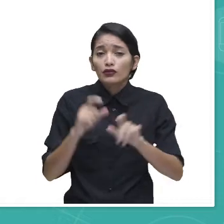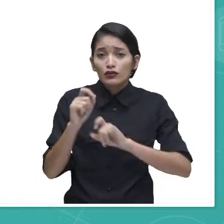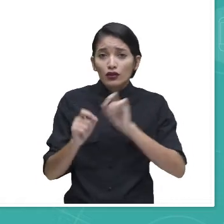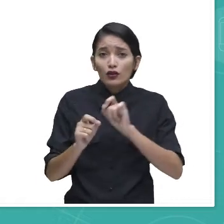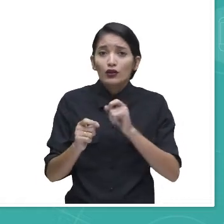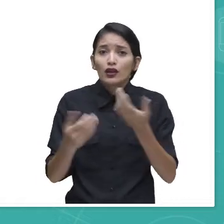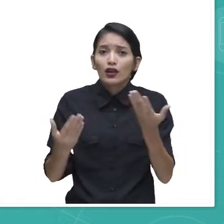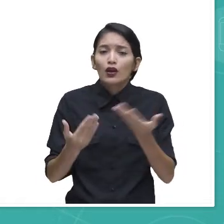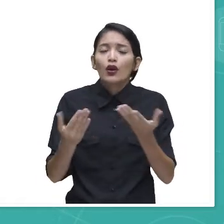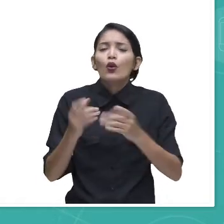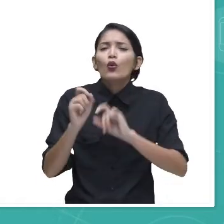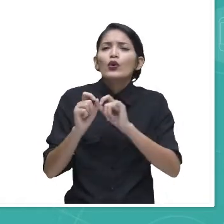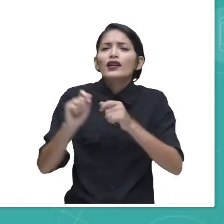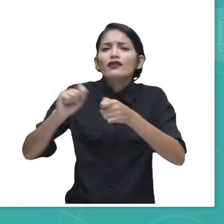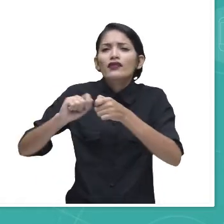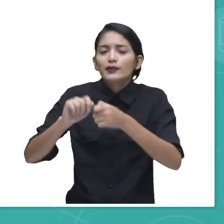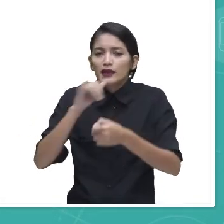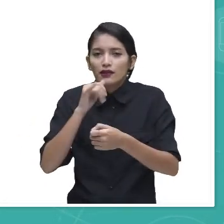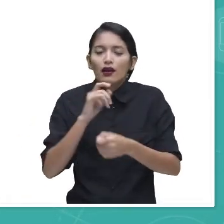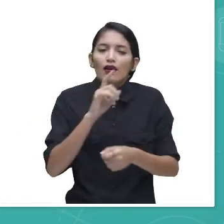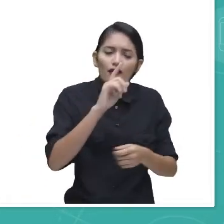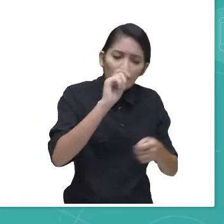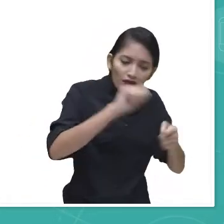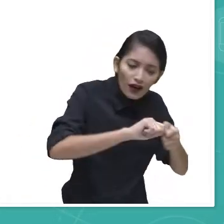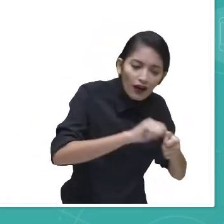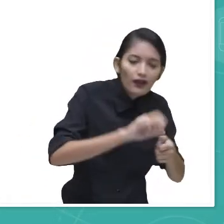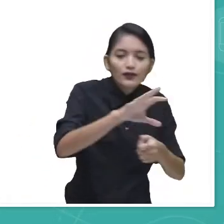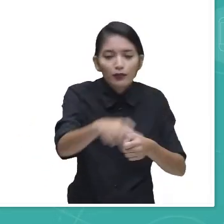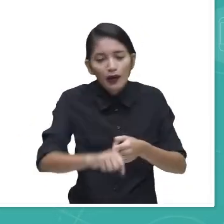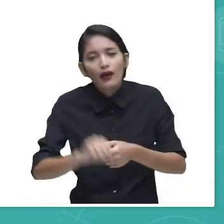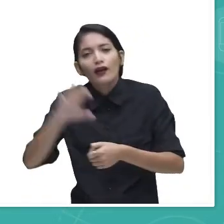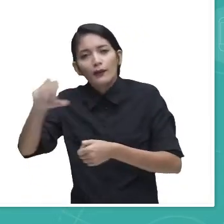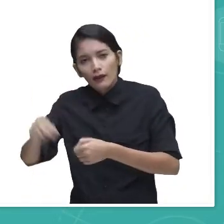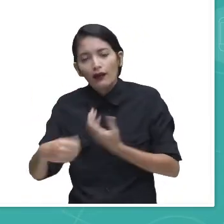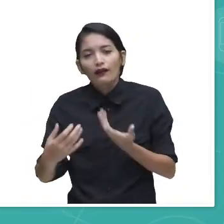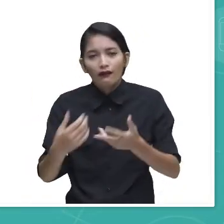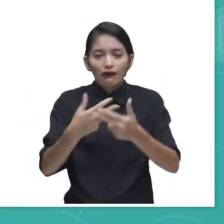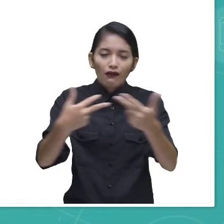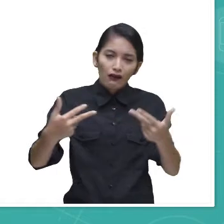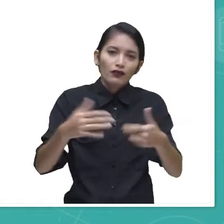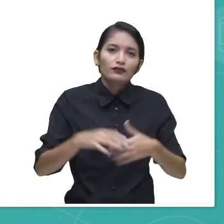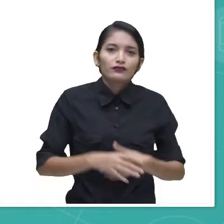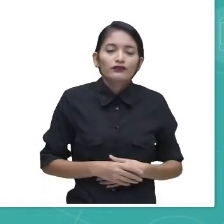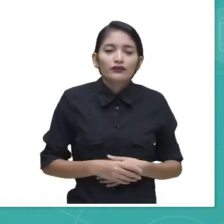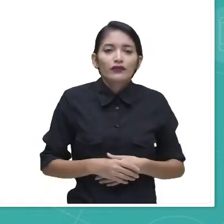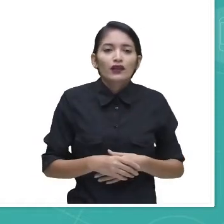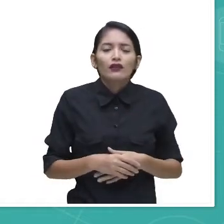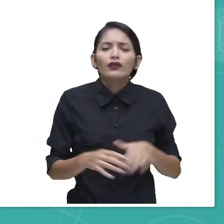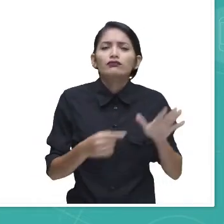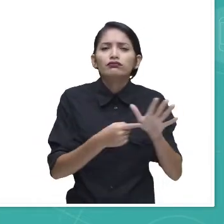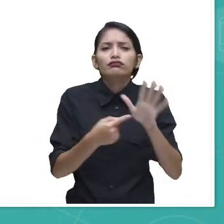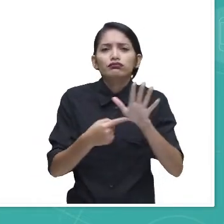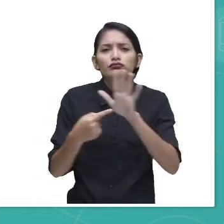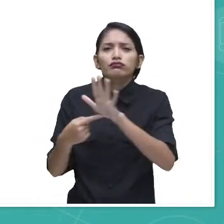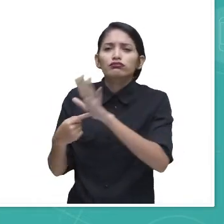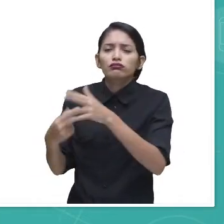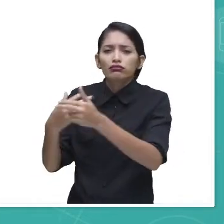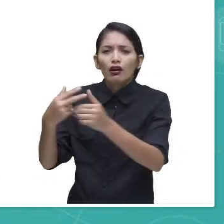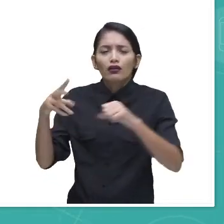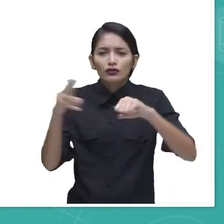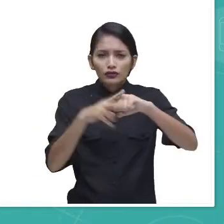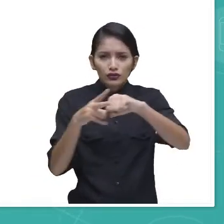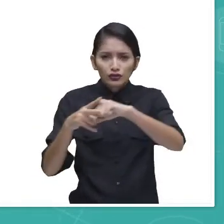de uma ação, ou seja, faça isso, faça aquilo, pegue isso, pegue aquilo. Então, vai se estar utilizando esses verbos no